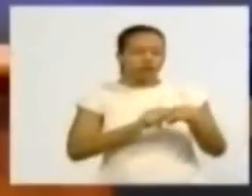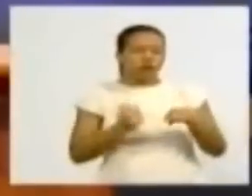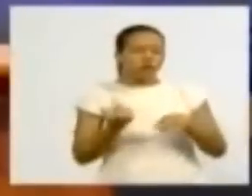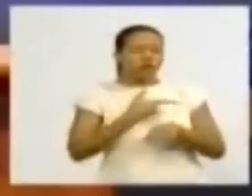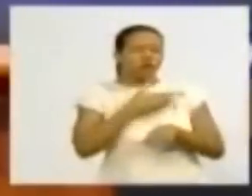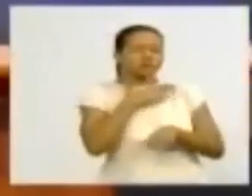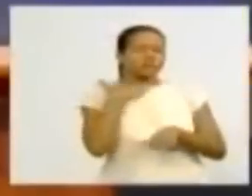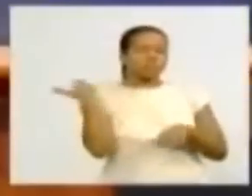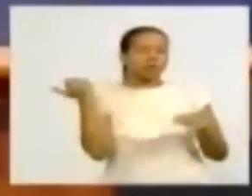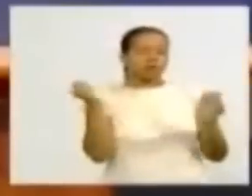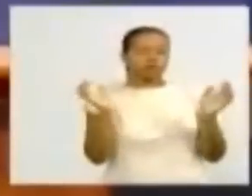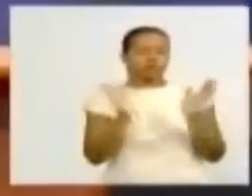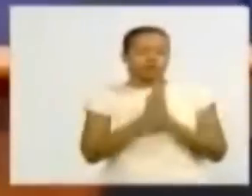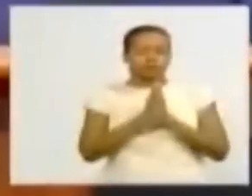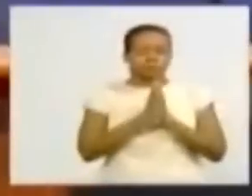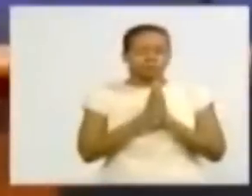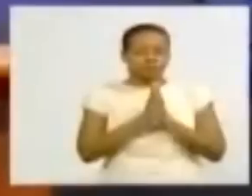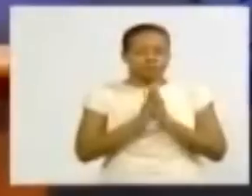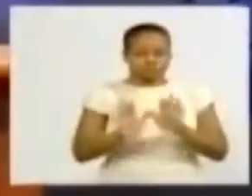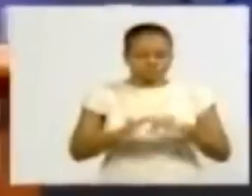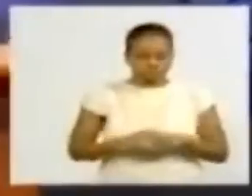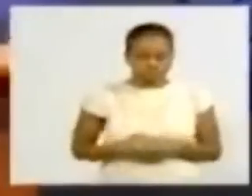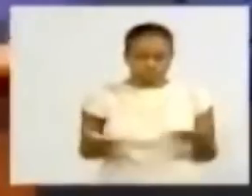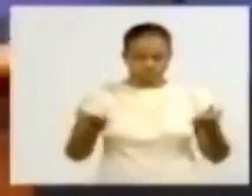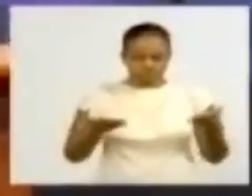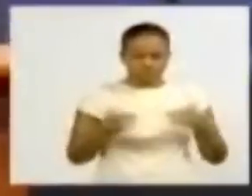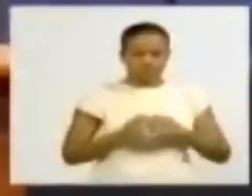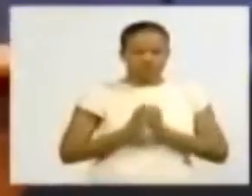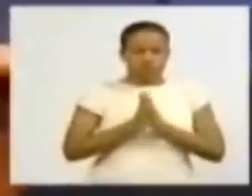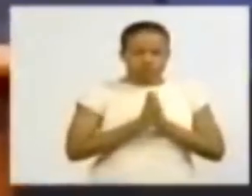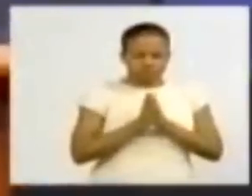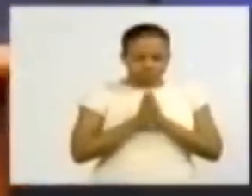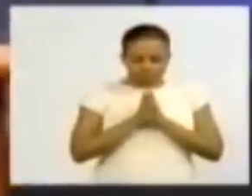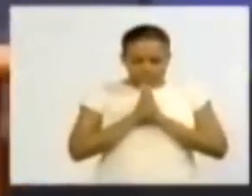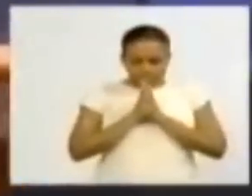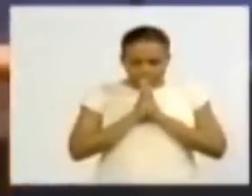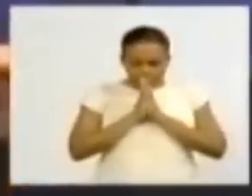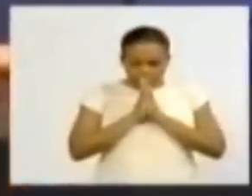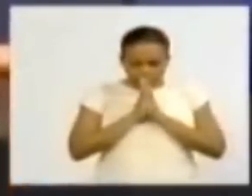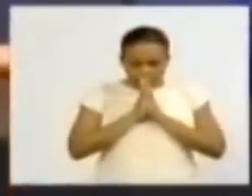na hora de nossa morte. Feche seus olhos agora.